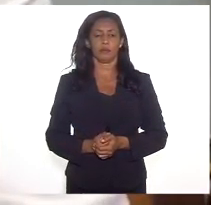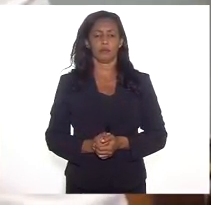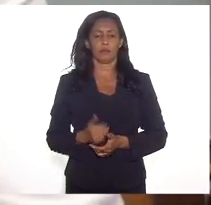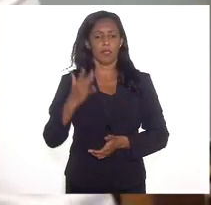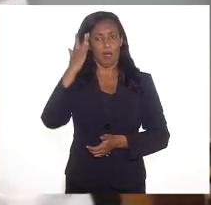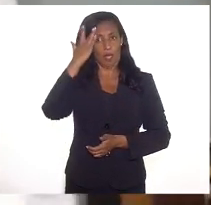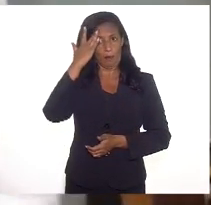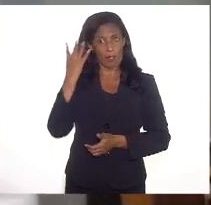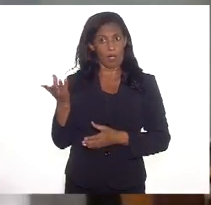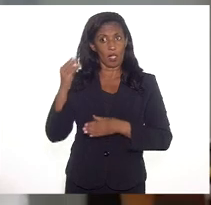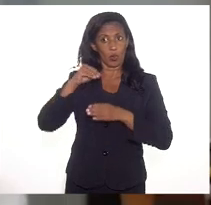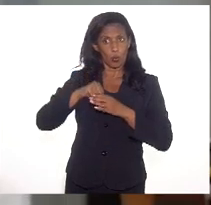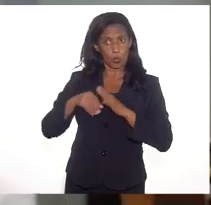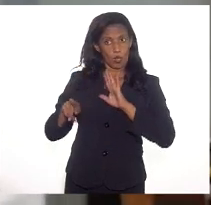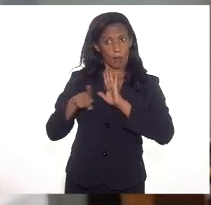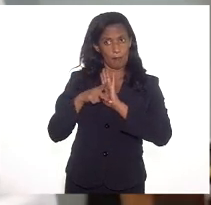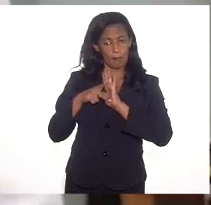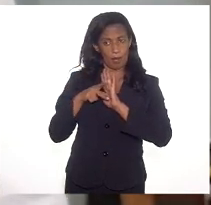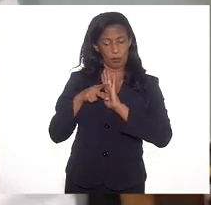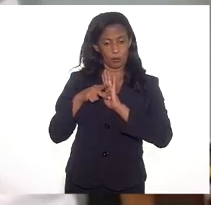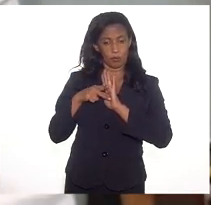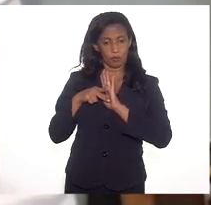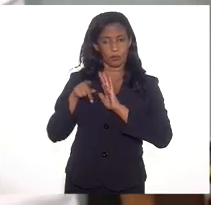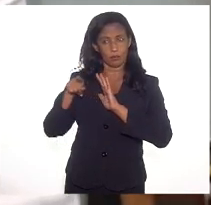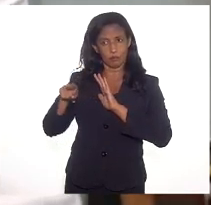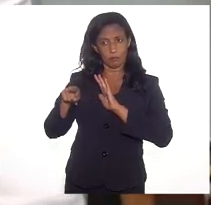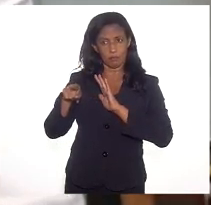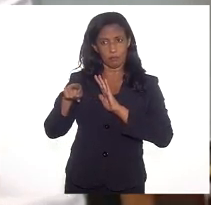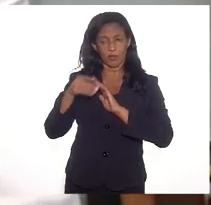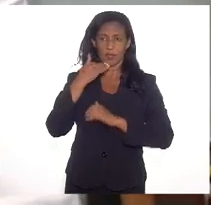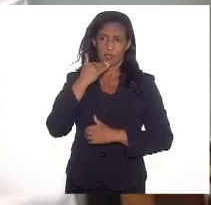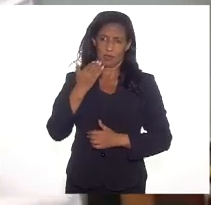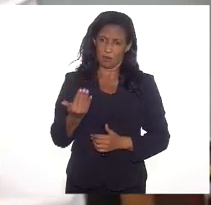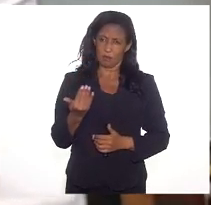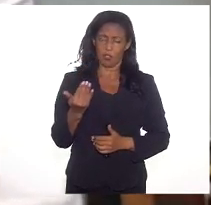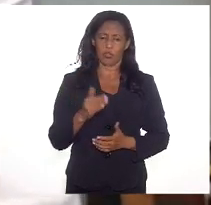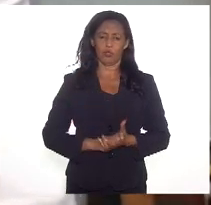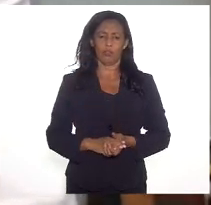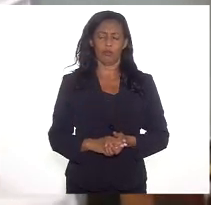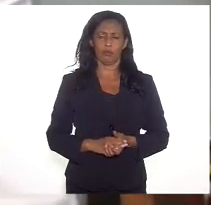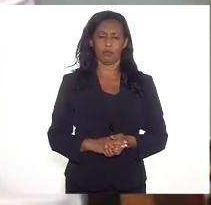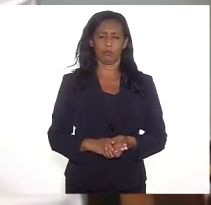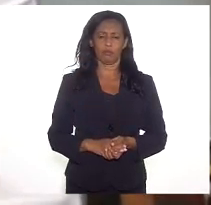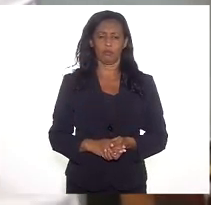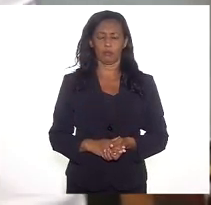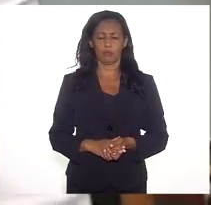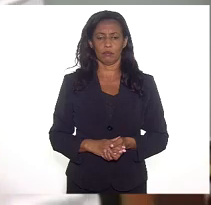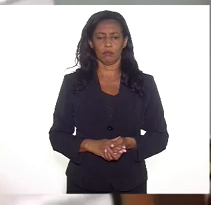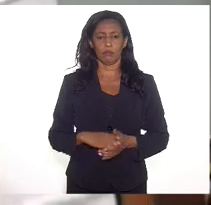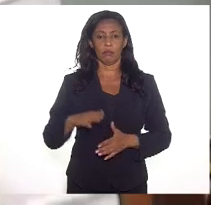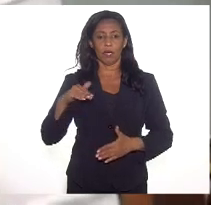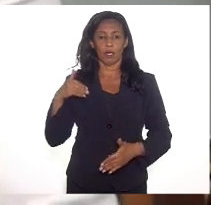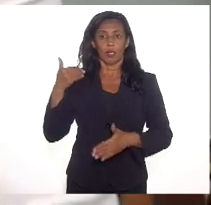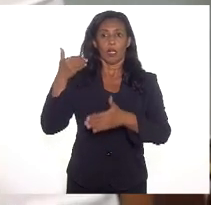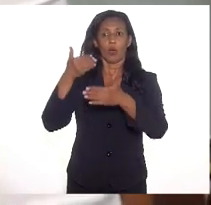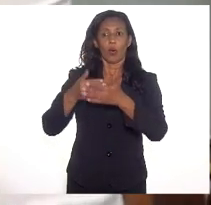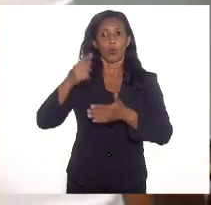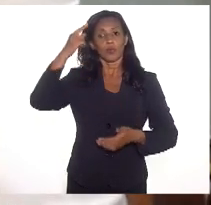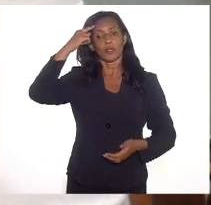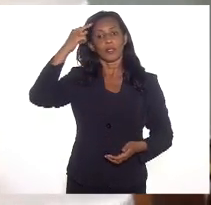amanhã incluir na pauta essa solicitação, esse encaminhamento de Vossa Excelência, para que na próxima semana